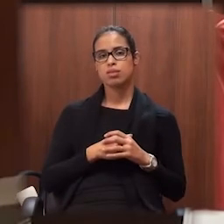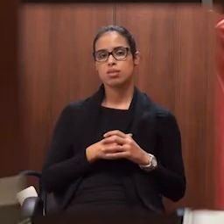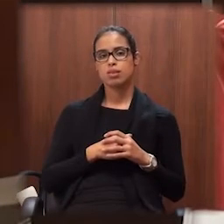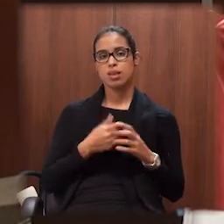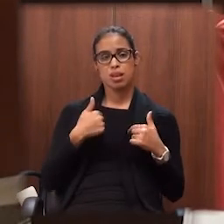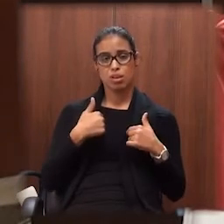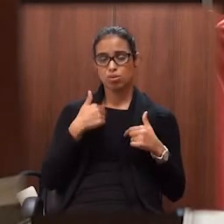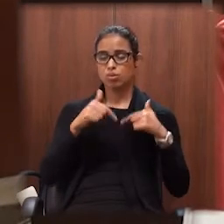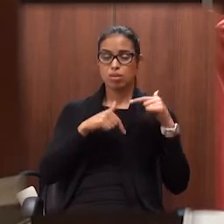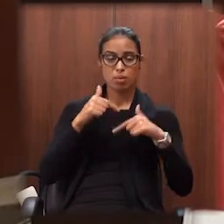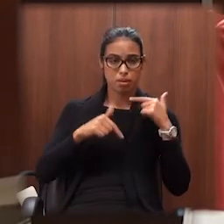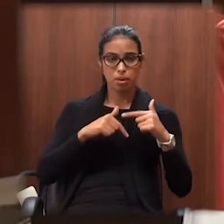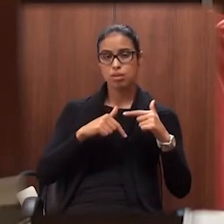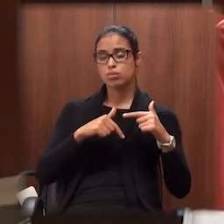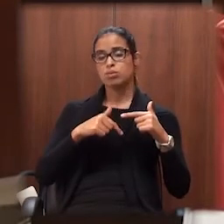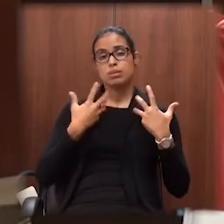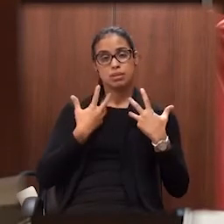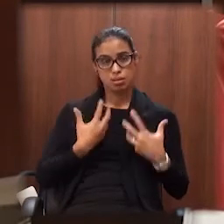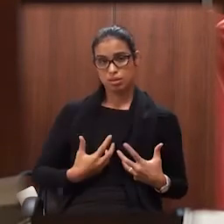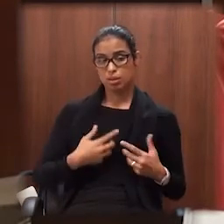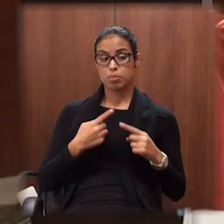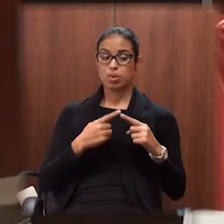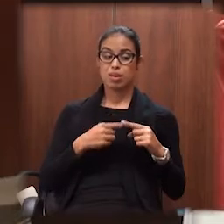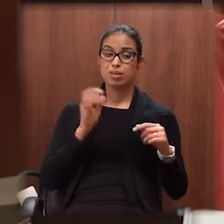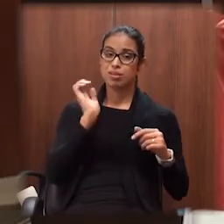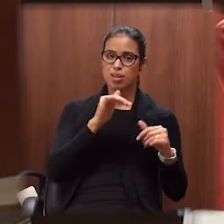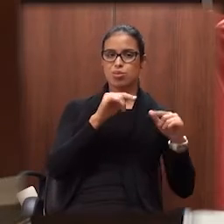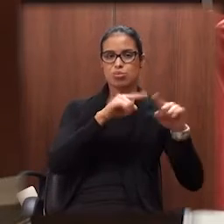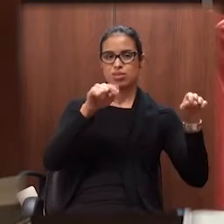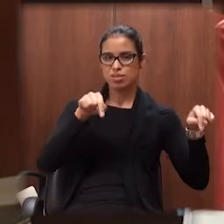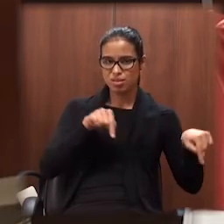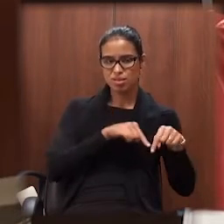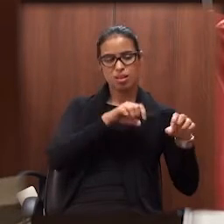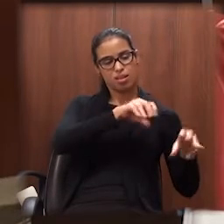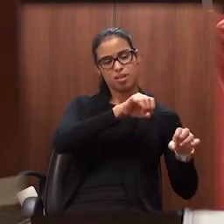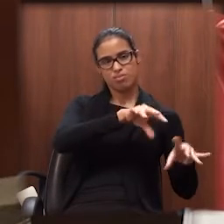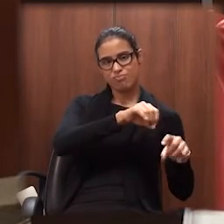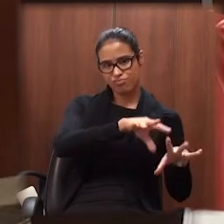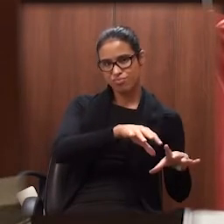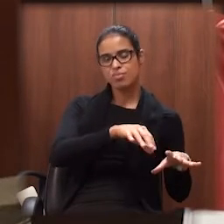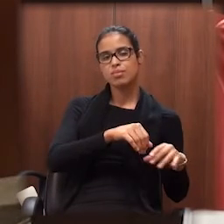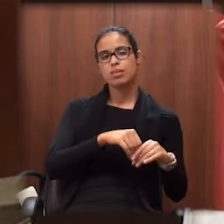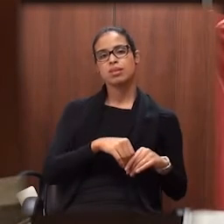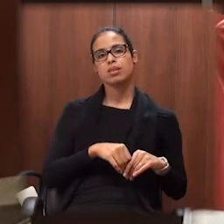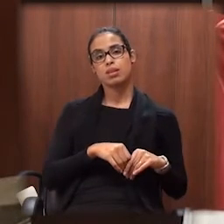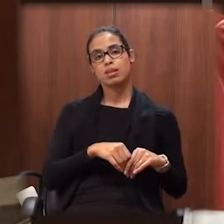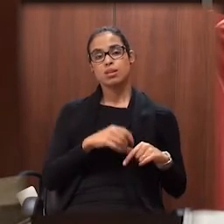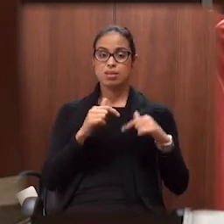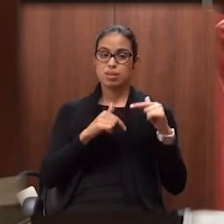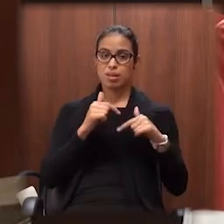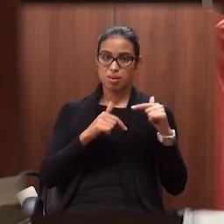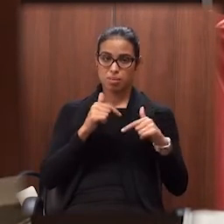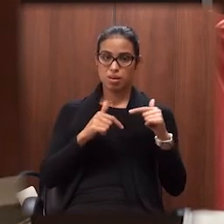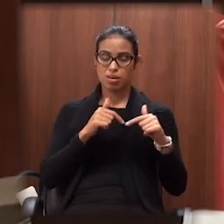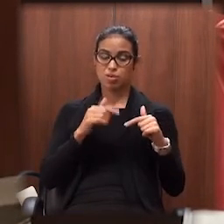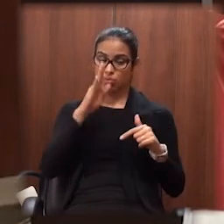trabalho exaustivo de educação em sala de aula e, enfim, é na militância da